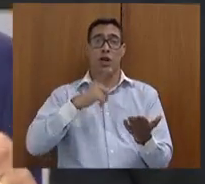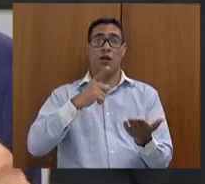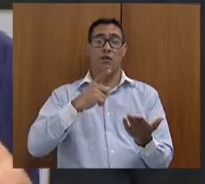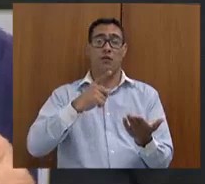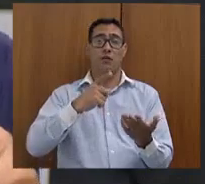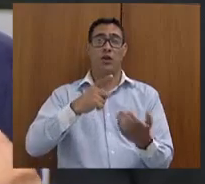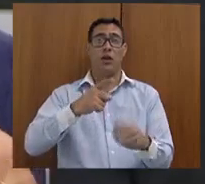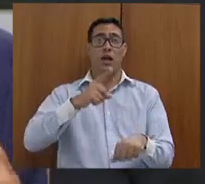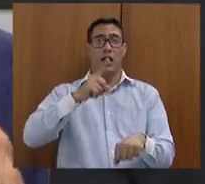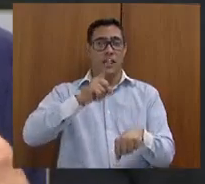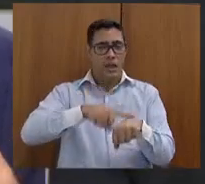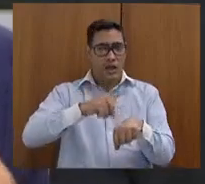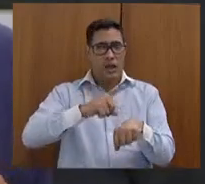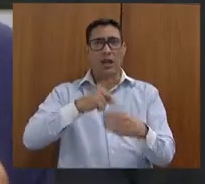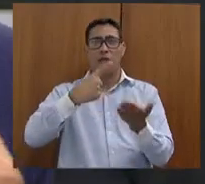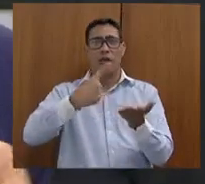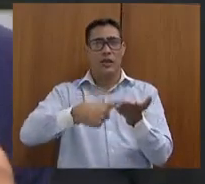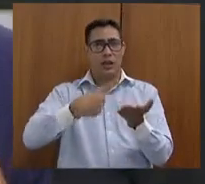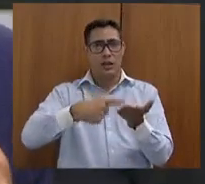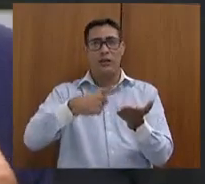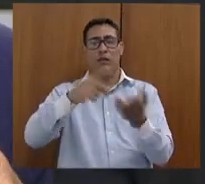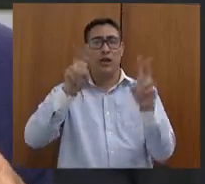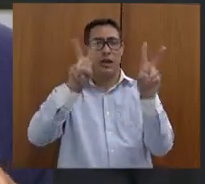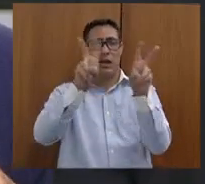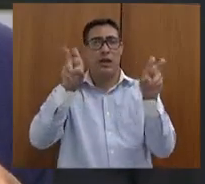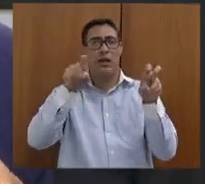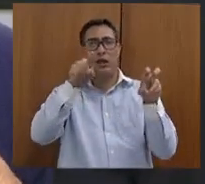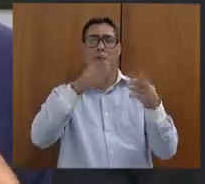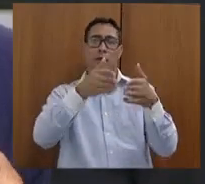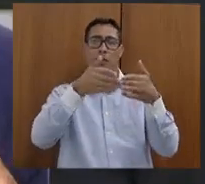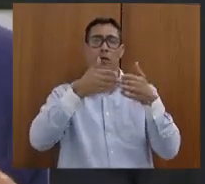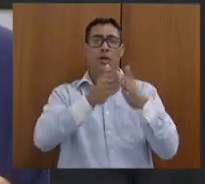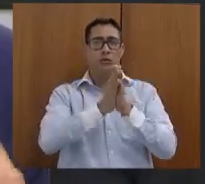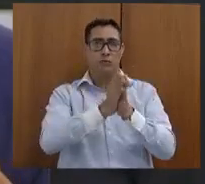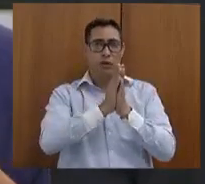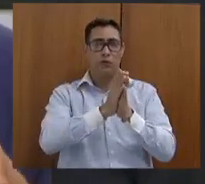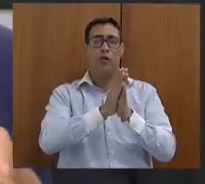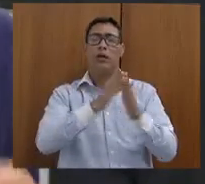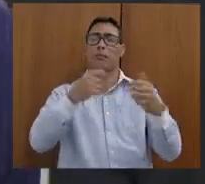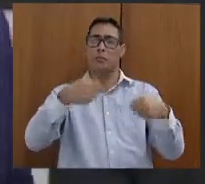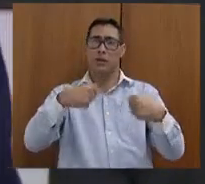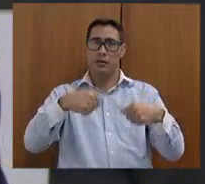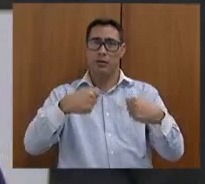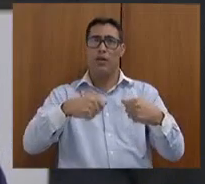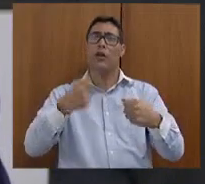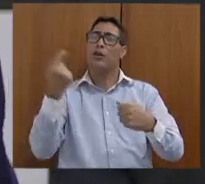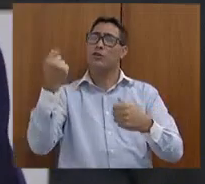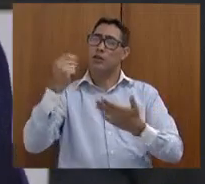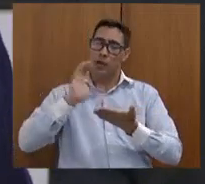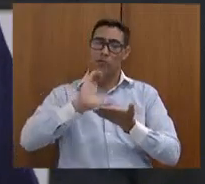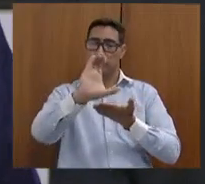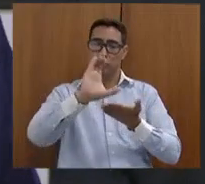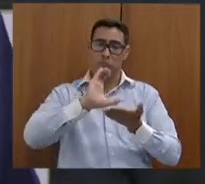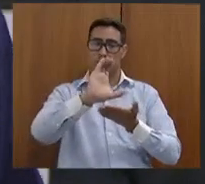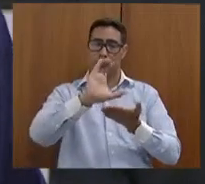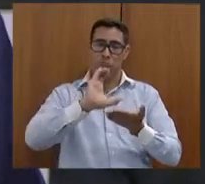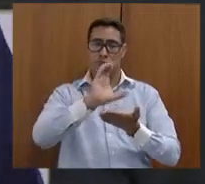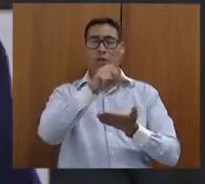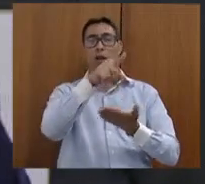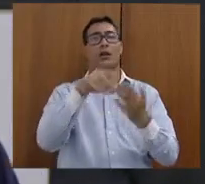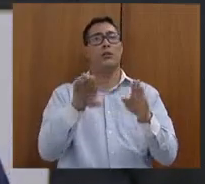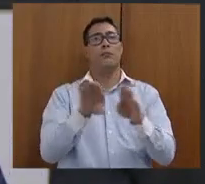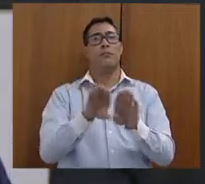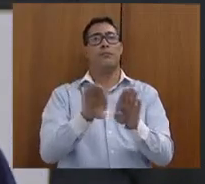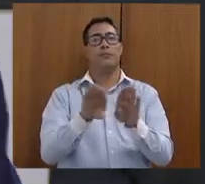me cobrando lá você vai estar aí cobra da nossa superintendência do secretário precisamos que os recursos chegue rápido lá também para